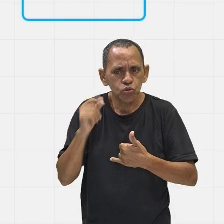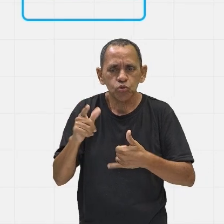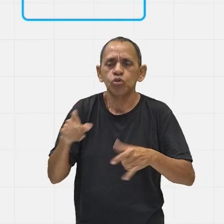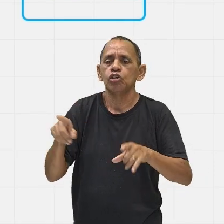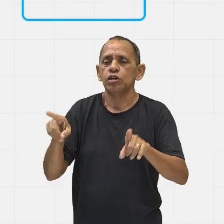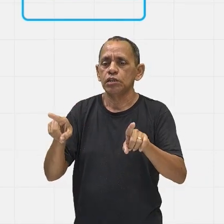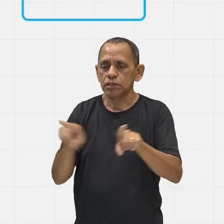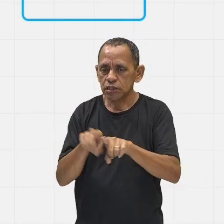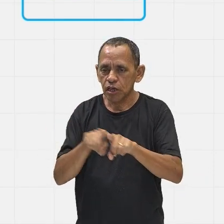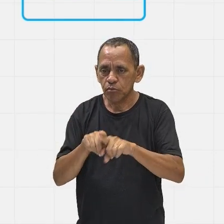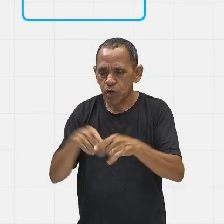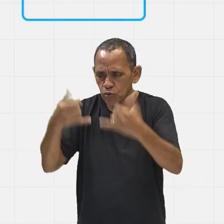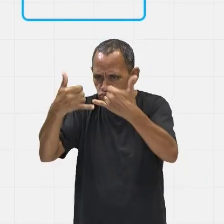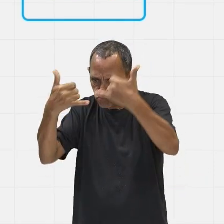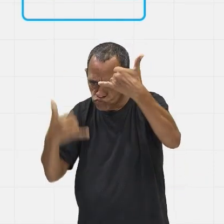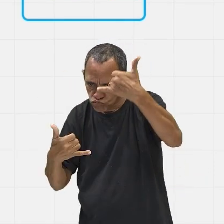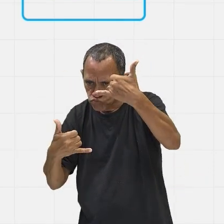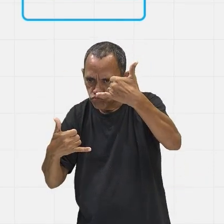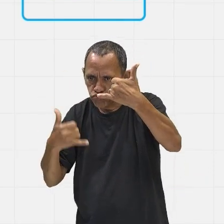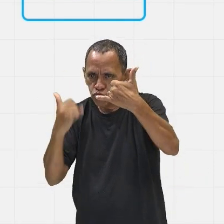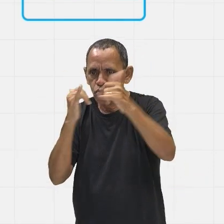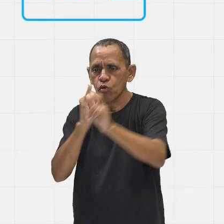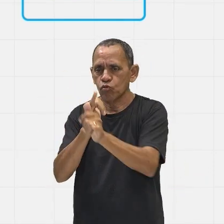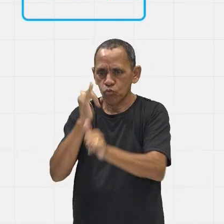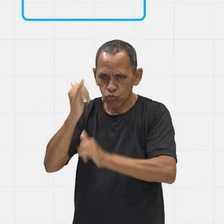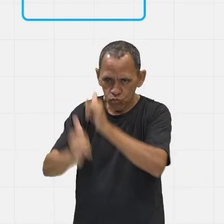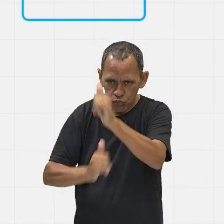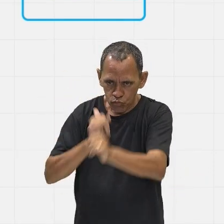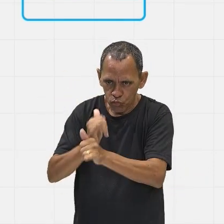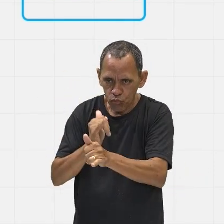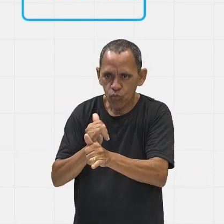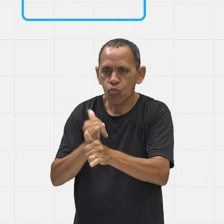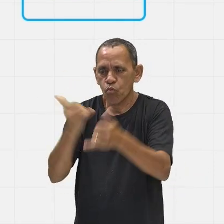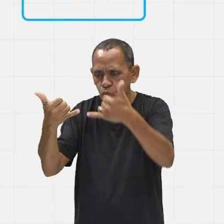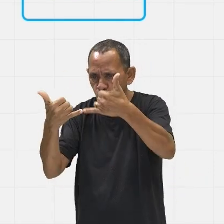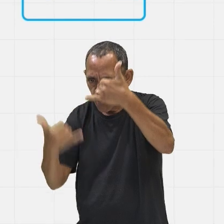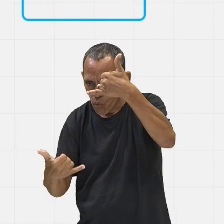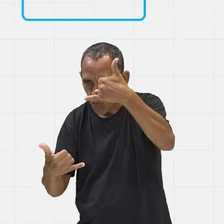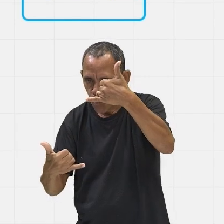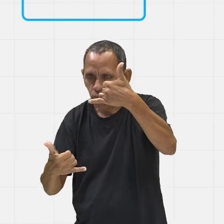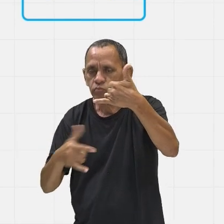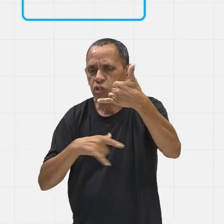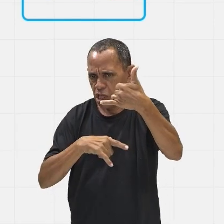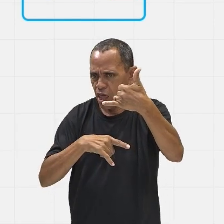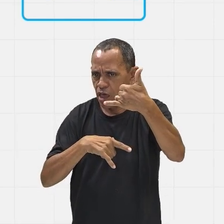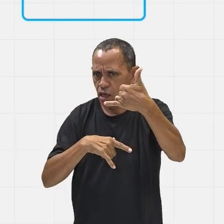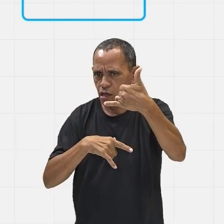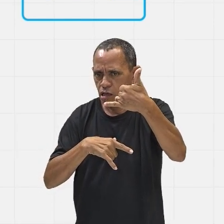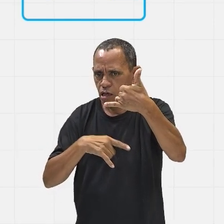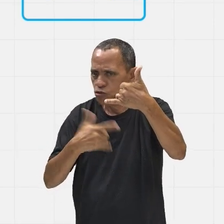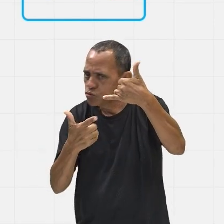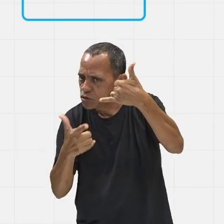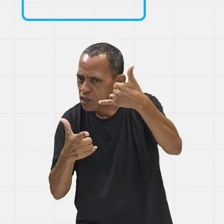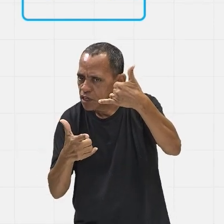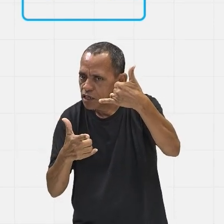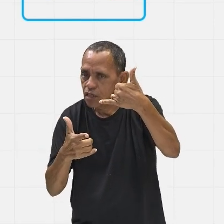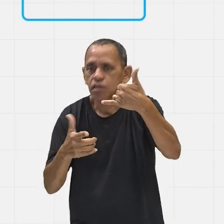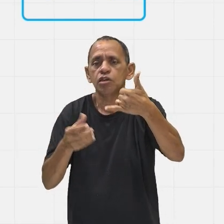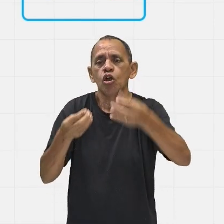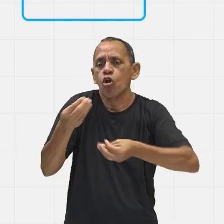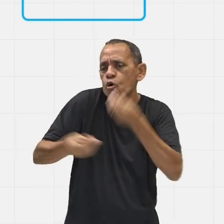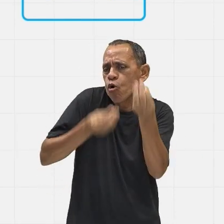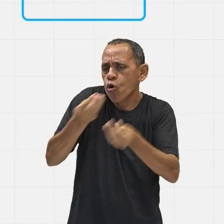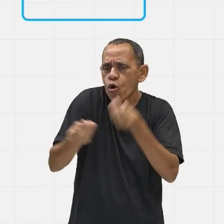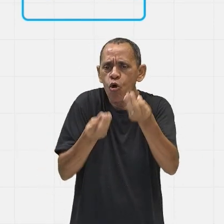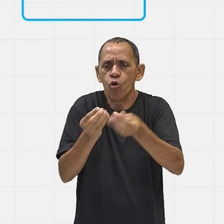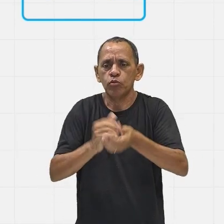cabo. Na verdade, a gente pede, né, que o senhor verifique a conexão do cabo tanto no seu equipamento, que seja box CPTV